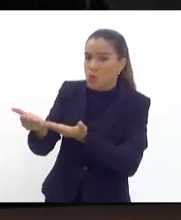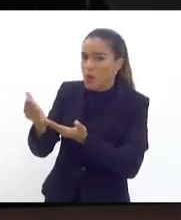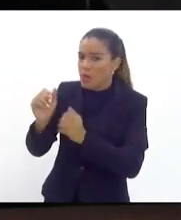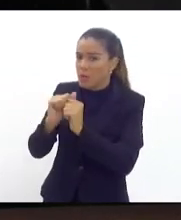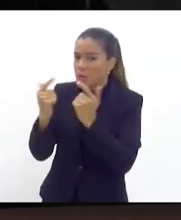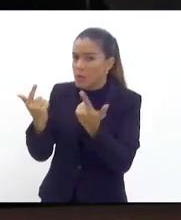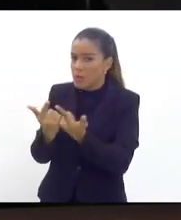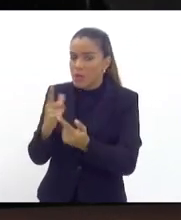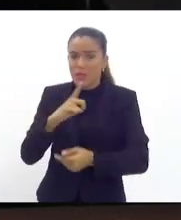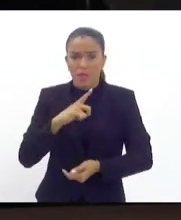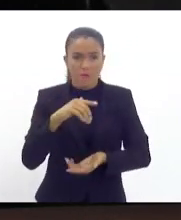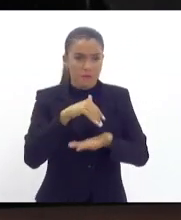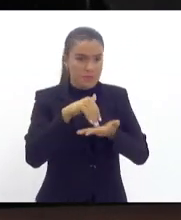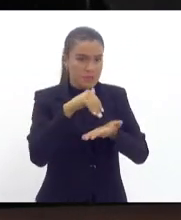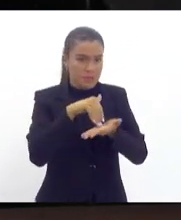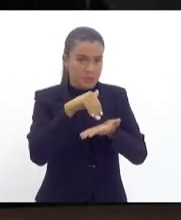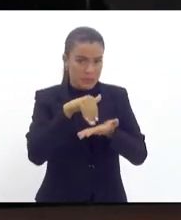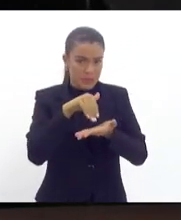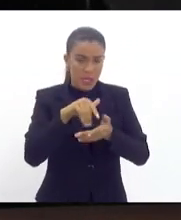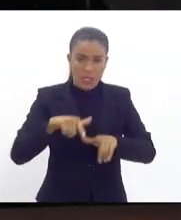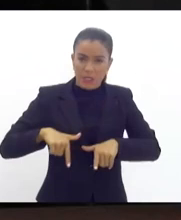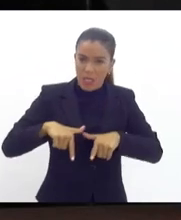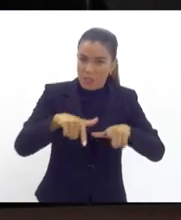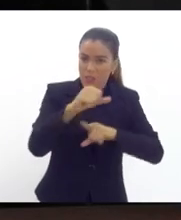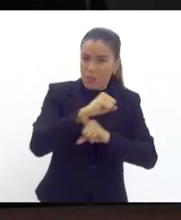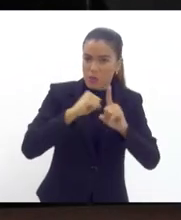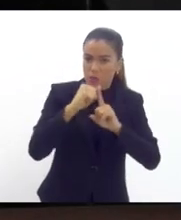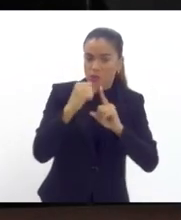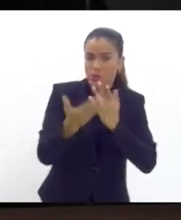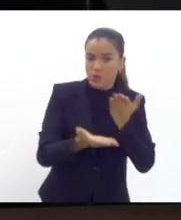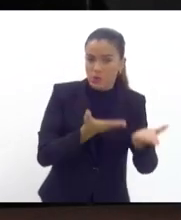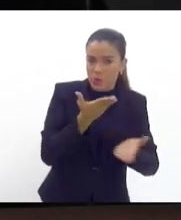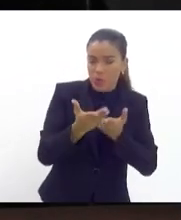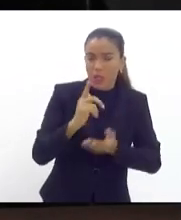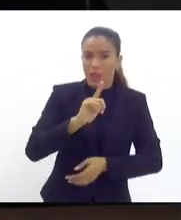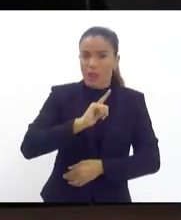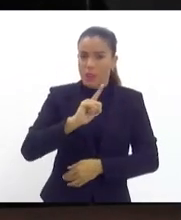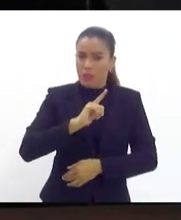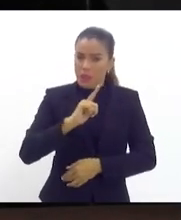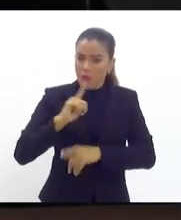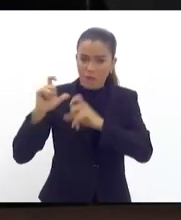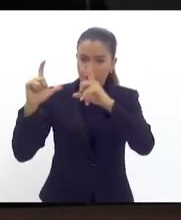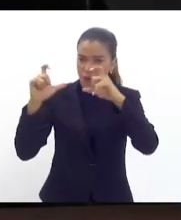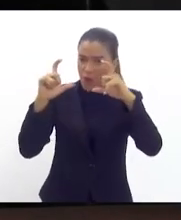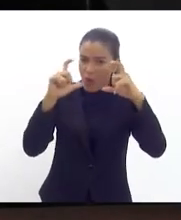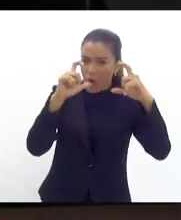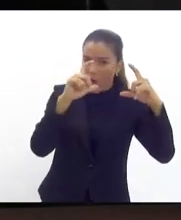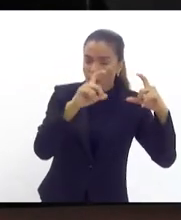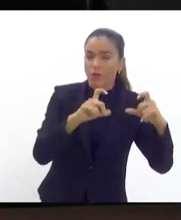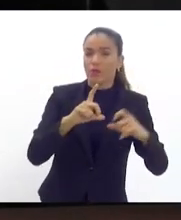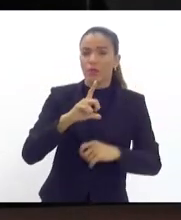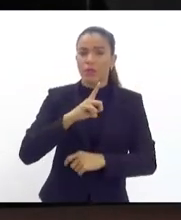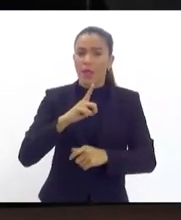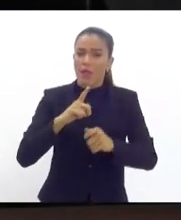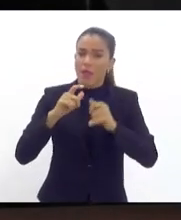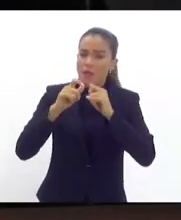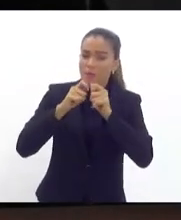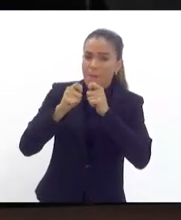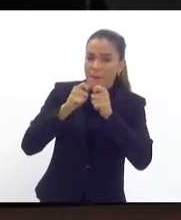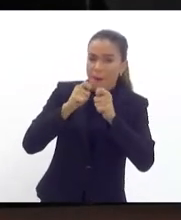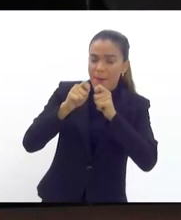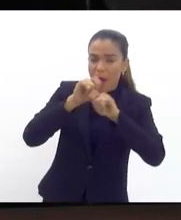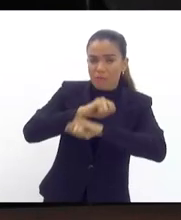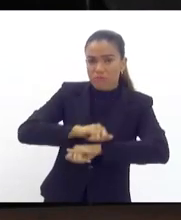esteve aqui a secretária de ação social a época teve foto teve notícia e